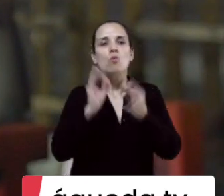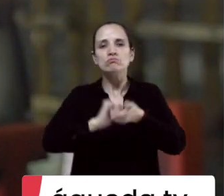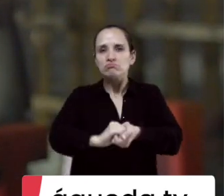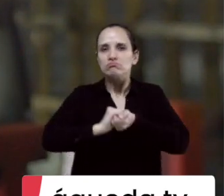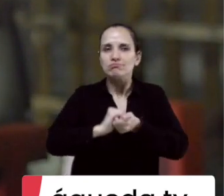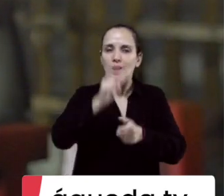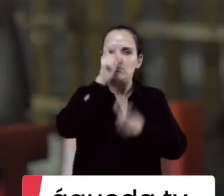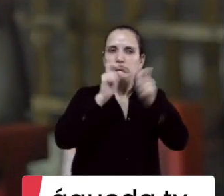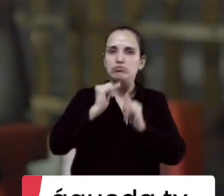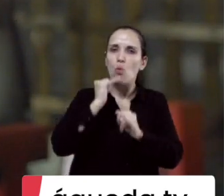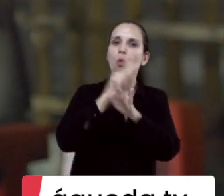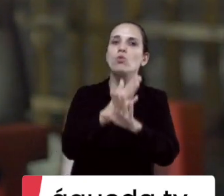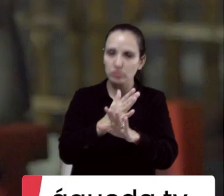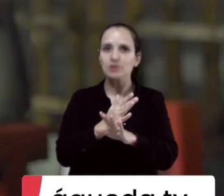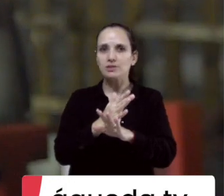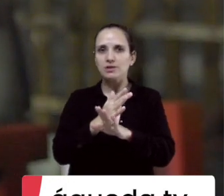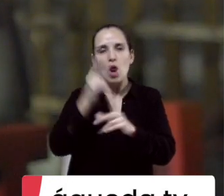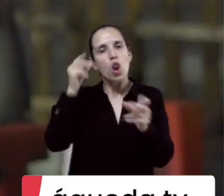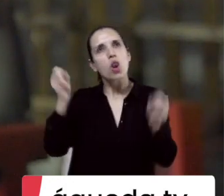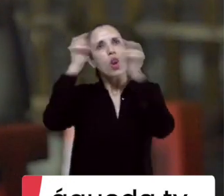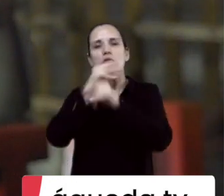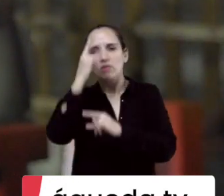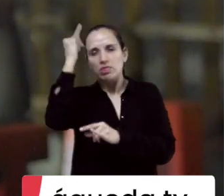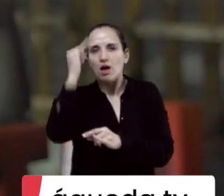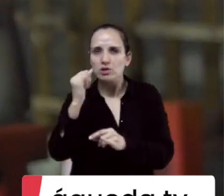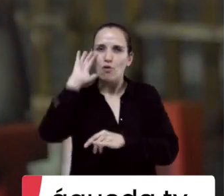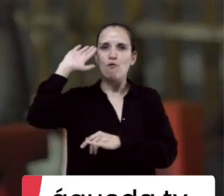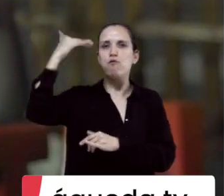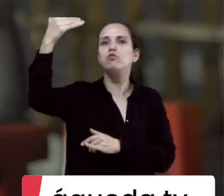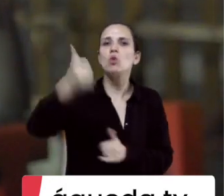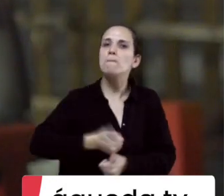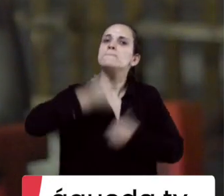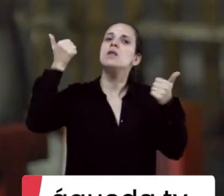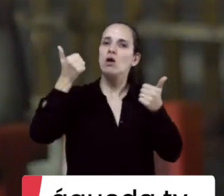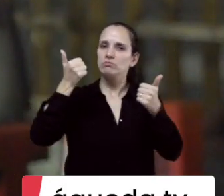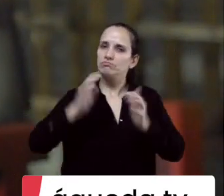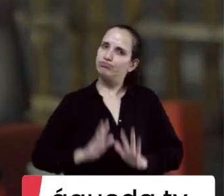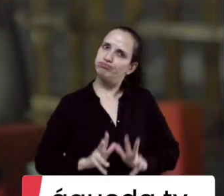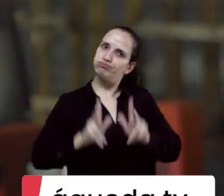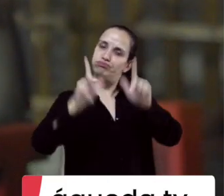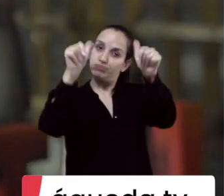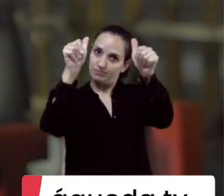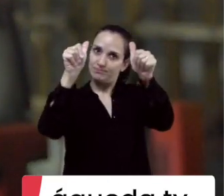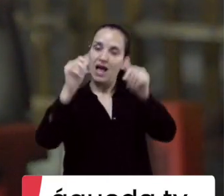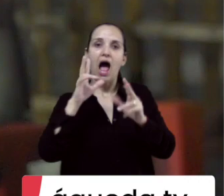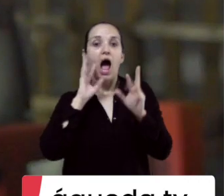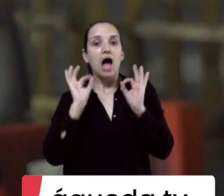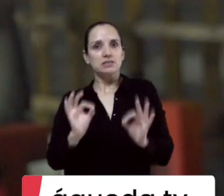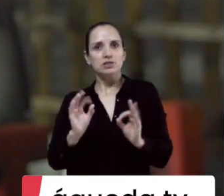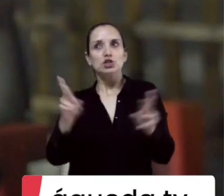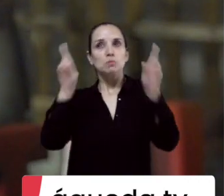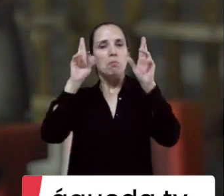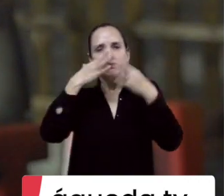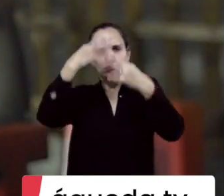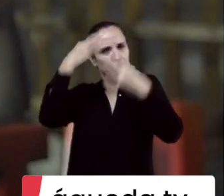próximo nos incentive a estar abertos a novos caminhos e a construir um futuro sempre próspero. É assim, com esperança e